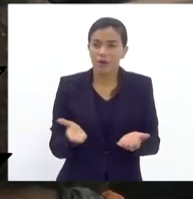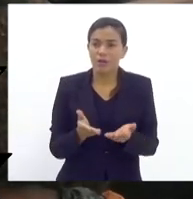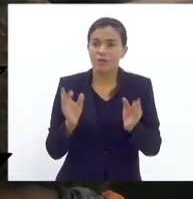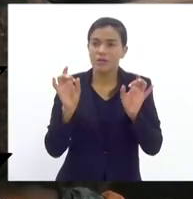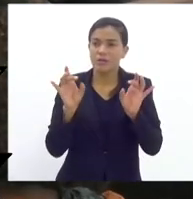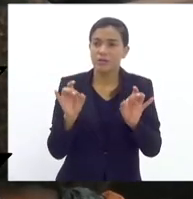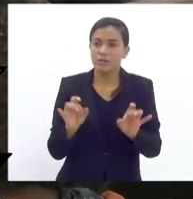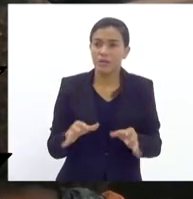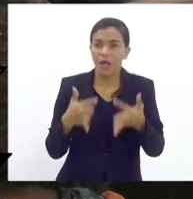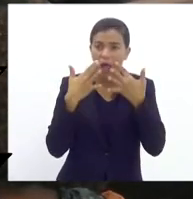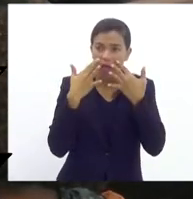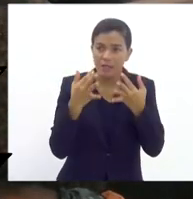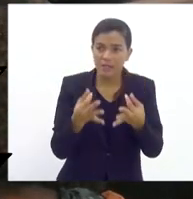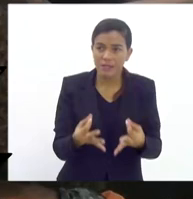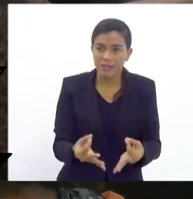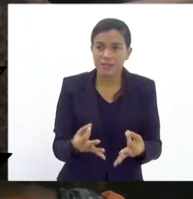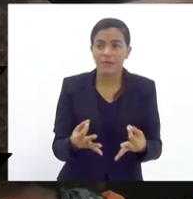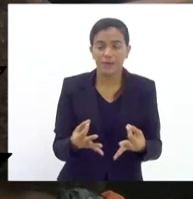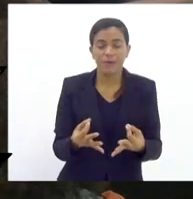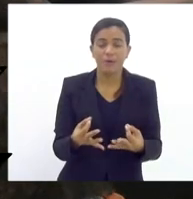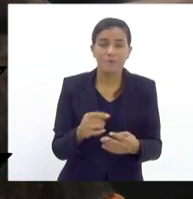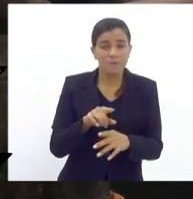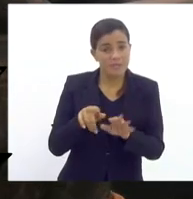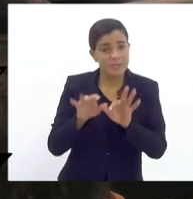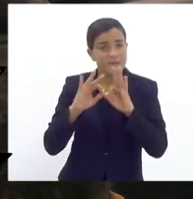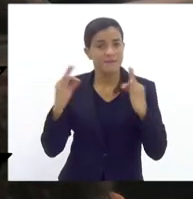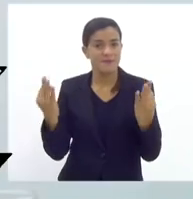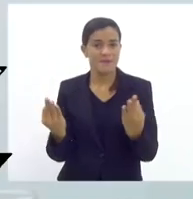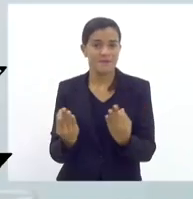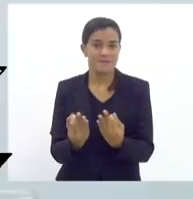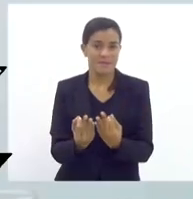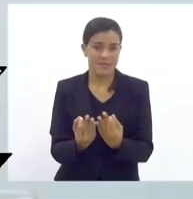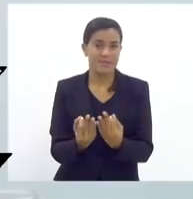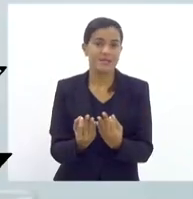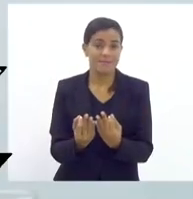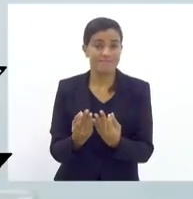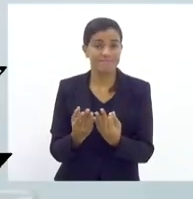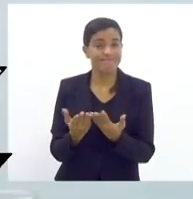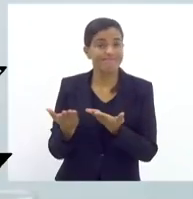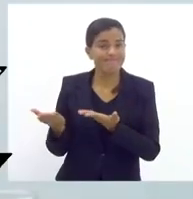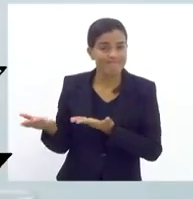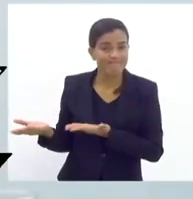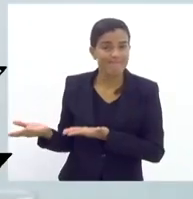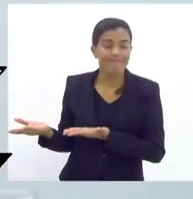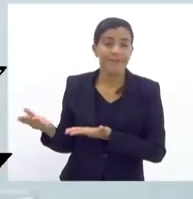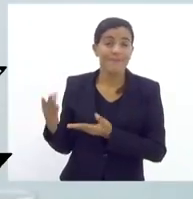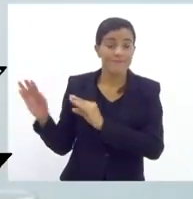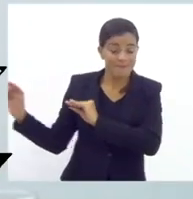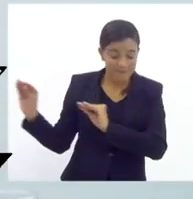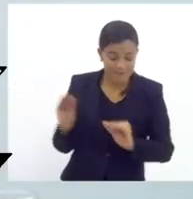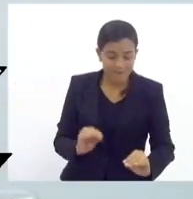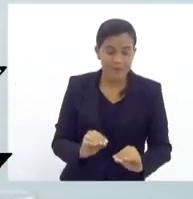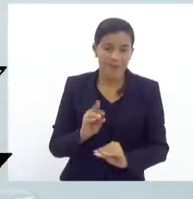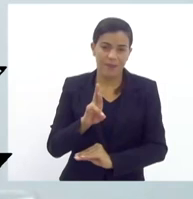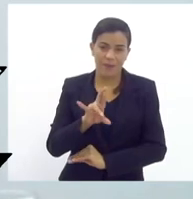atenção e acolhimento para essa família agora que foi aqui para o Rio de Janeiro um